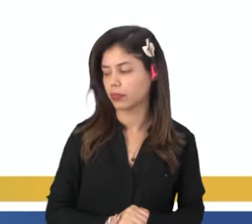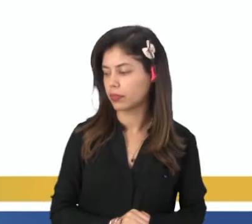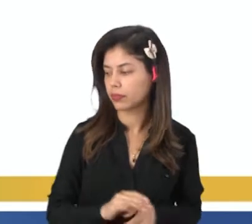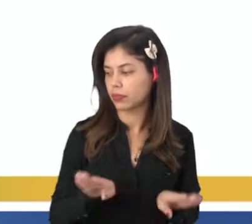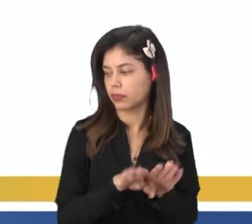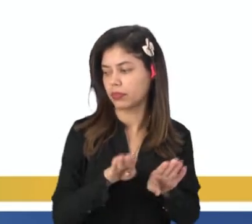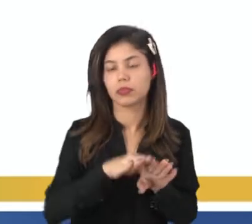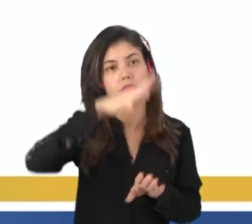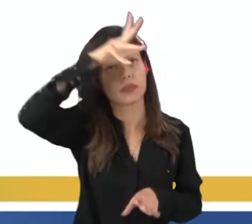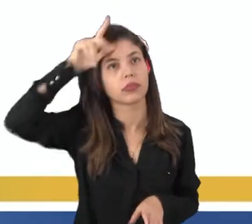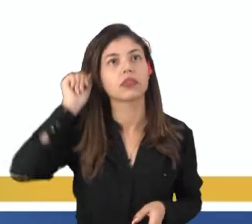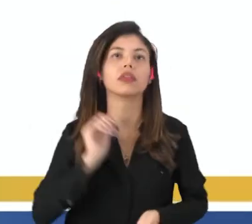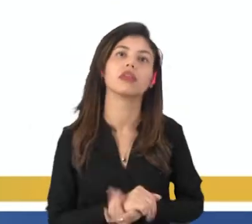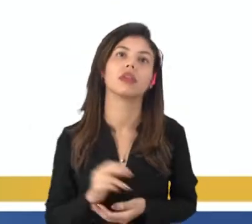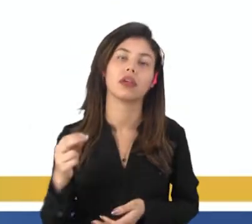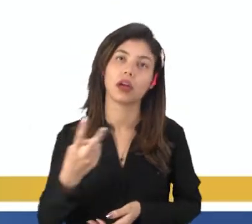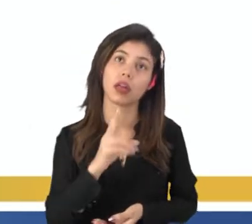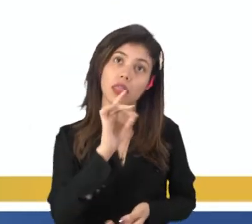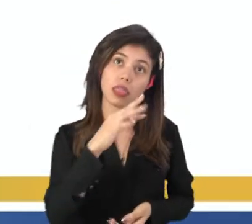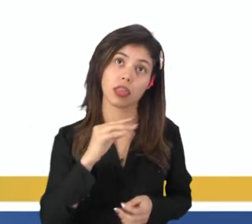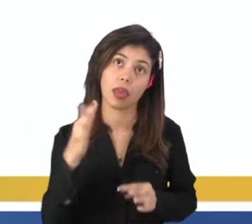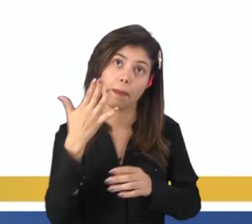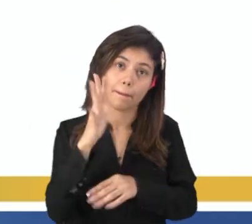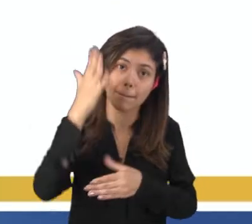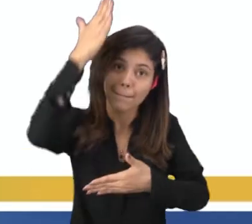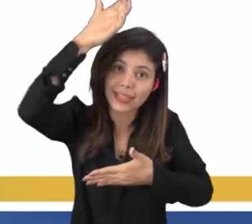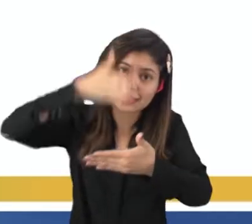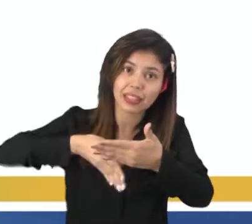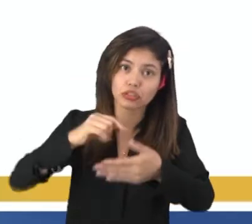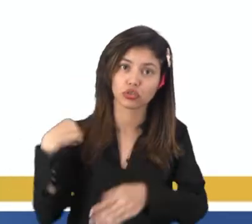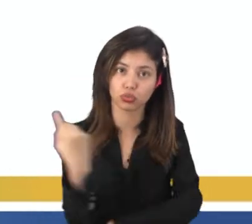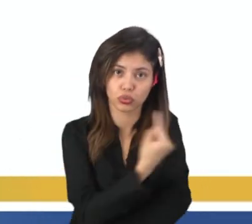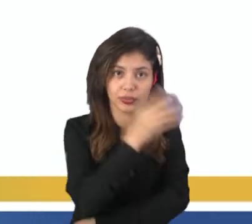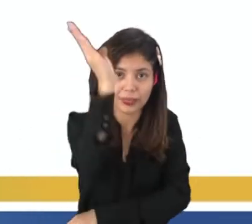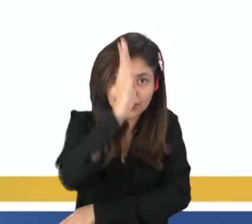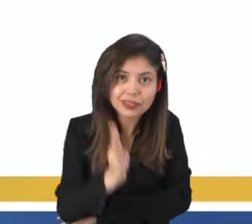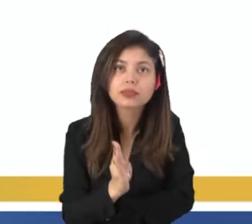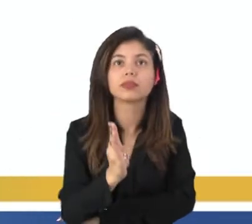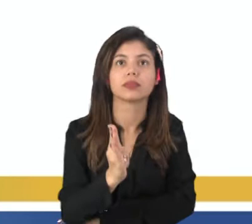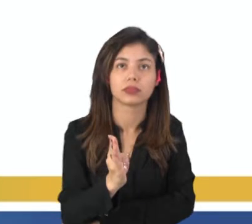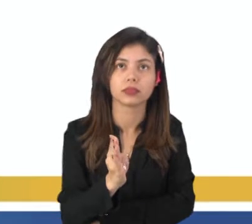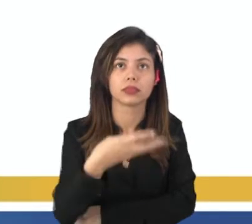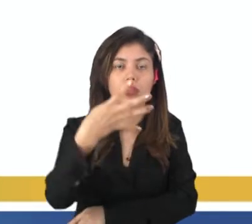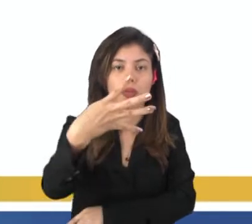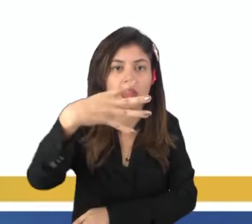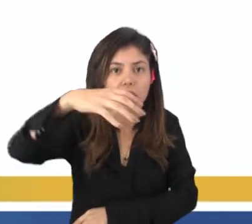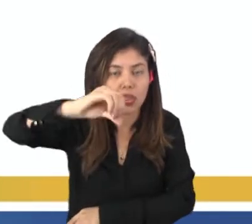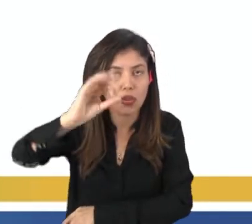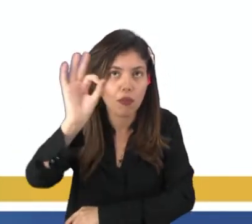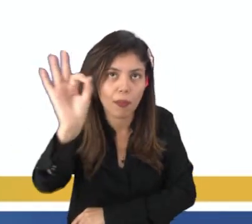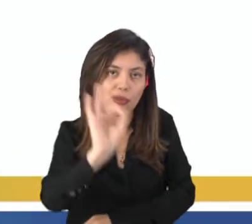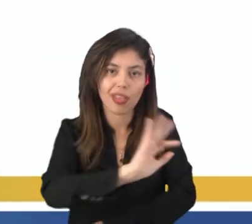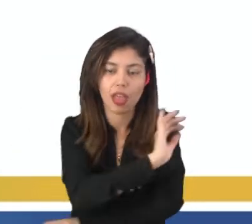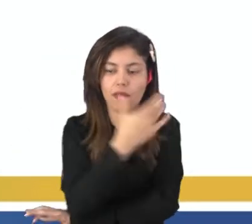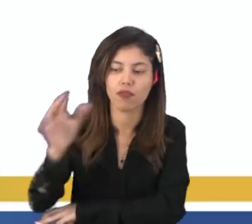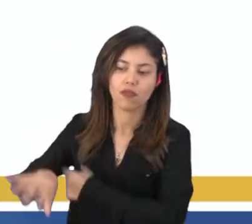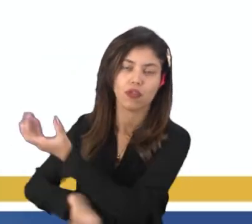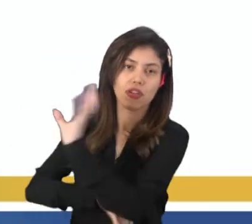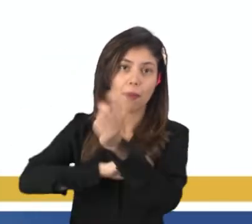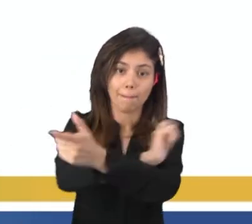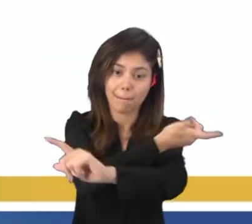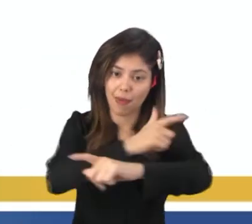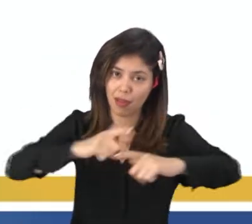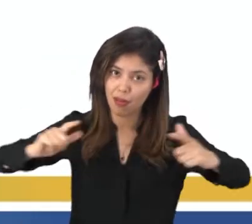gente? A Amazônia, ela ocupa quase que metade do território brasileiro, tá? Ela é a maior floresta tropical do mundo, ela tem